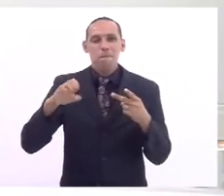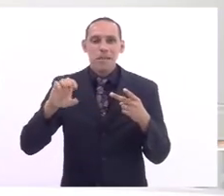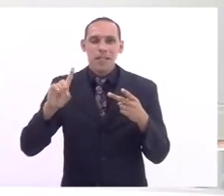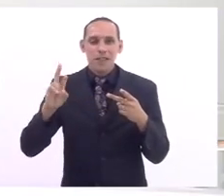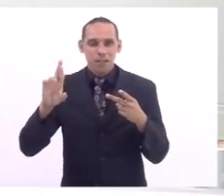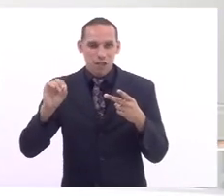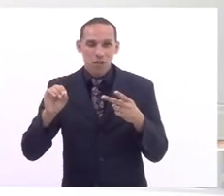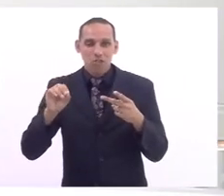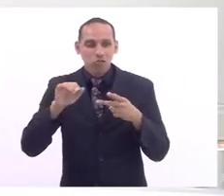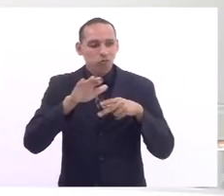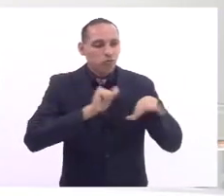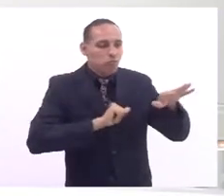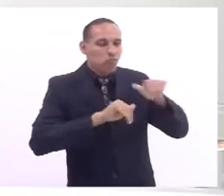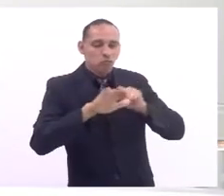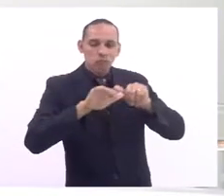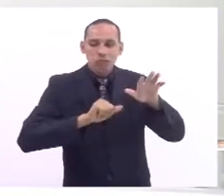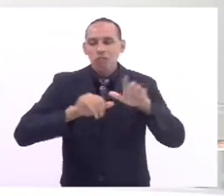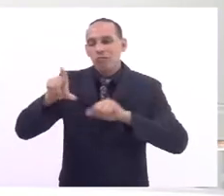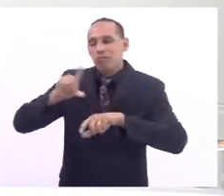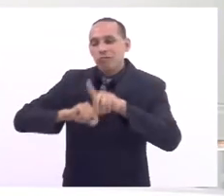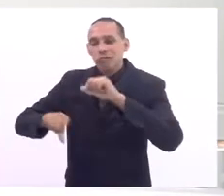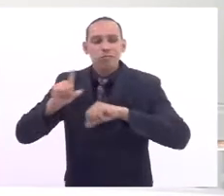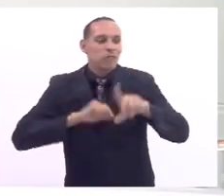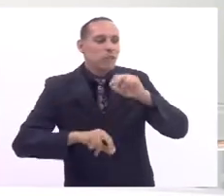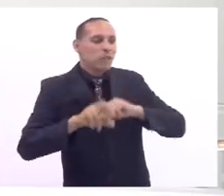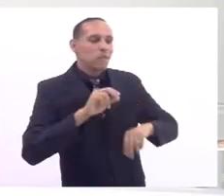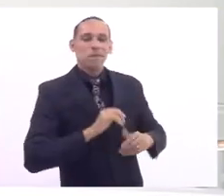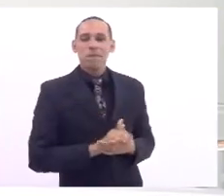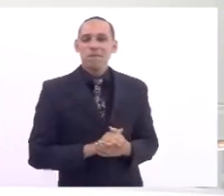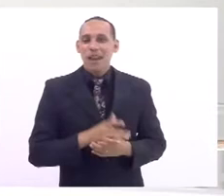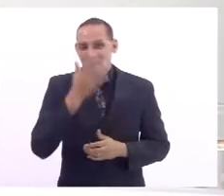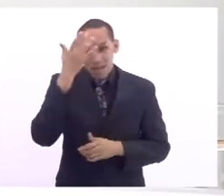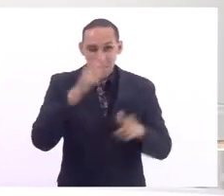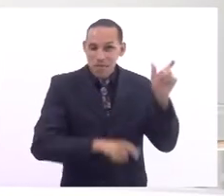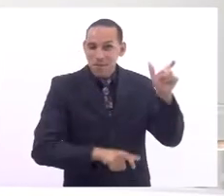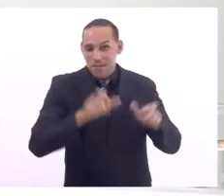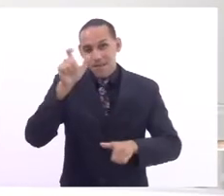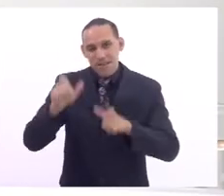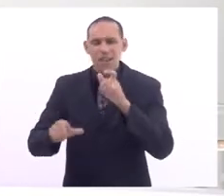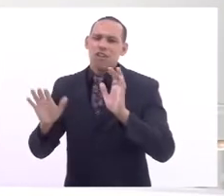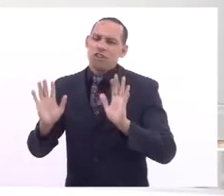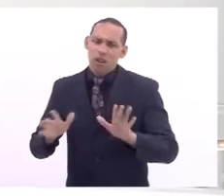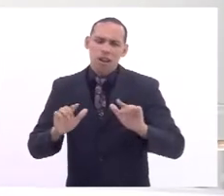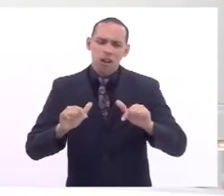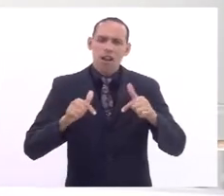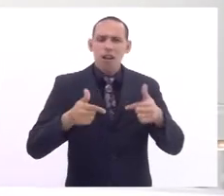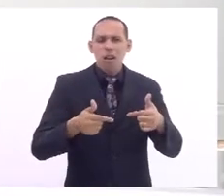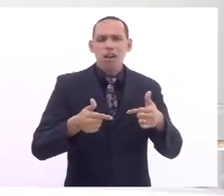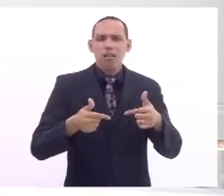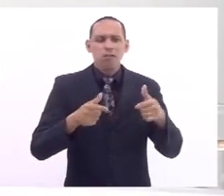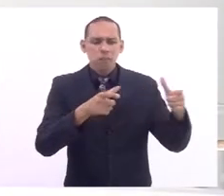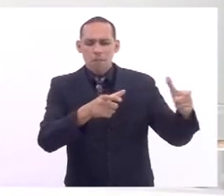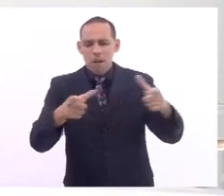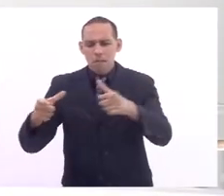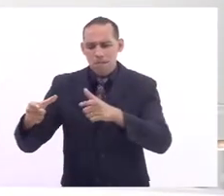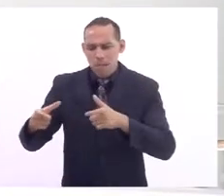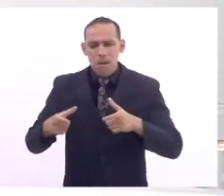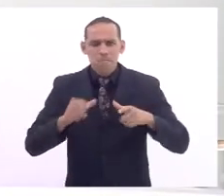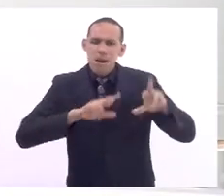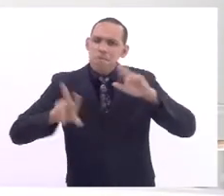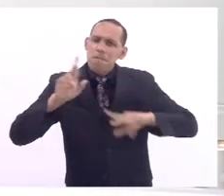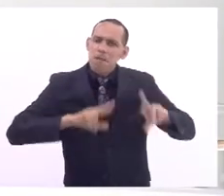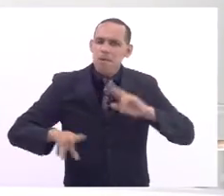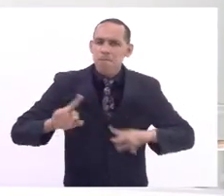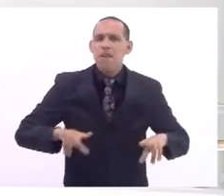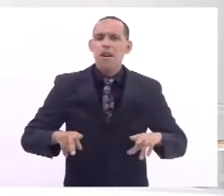trabalho de recrutamento de pessoas que já vinham com uma atuação né indiferente territórios em diferentes